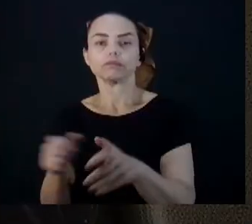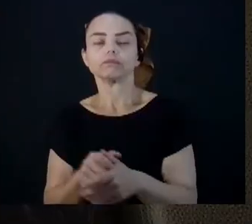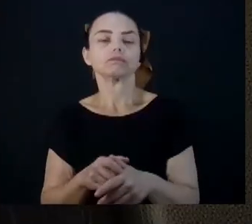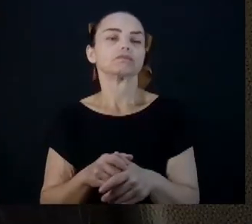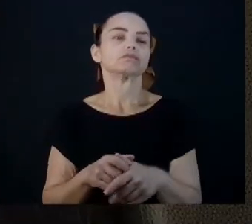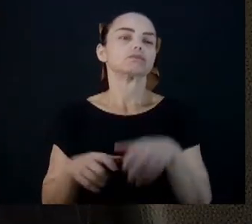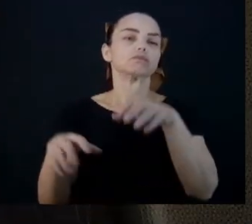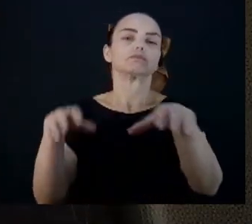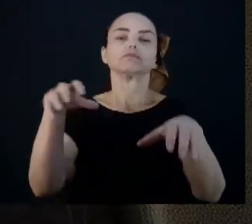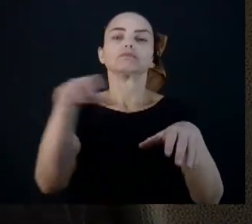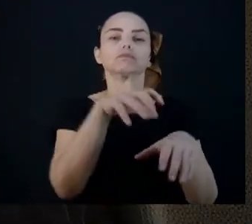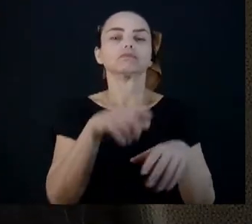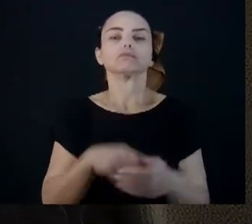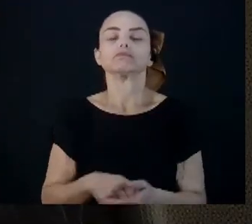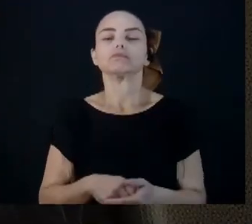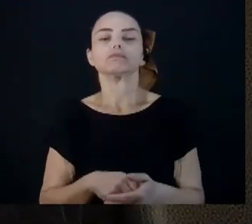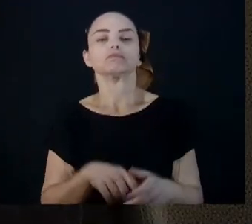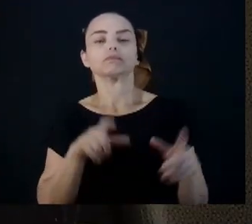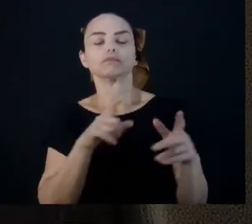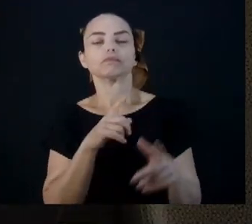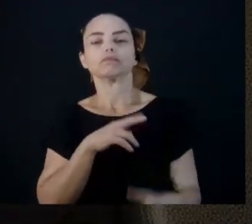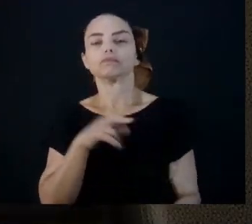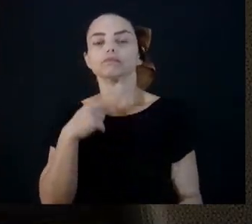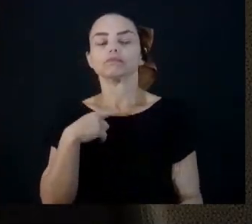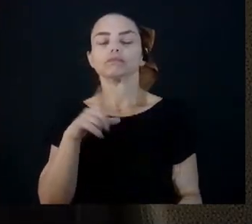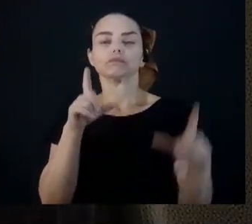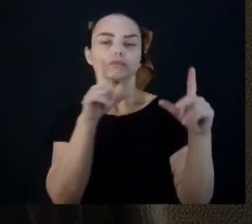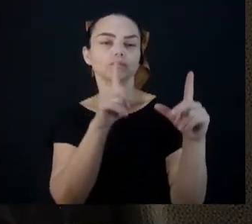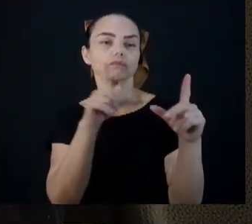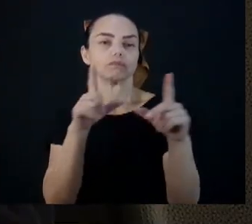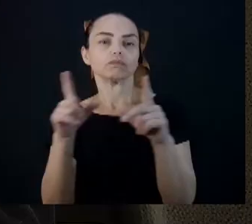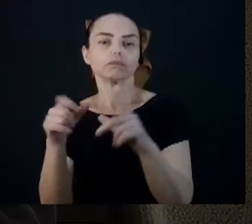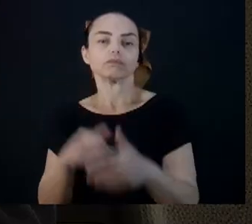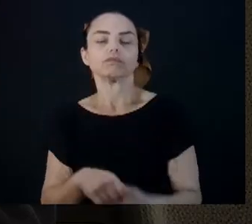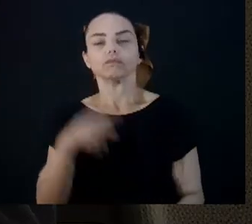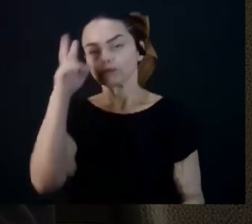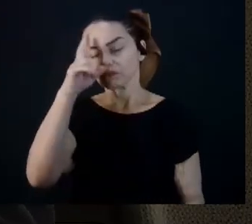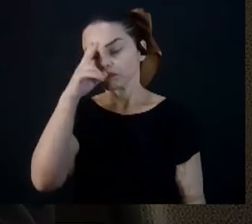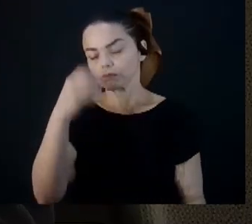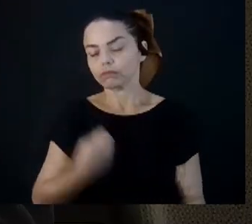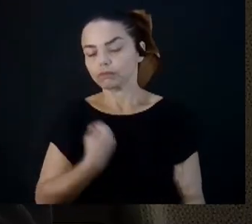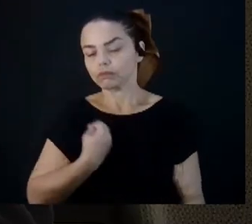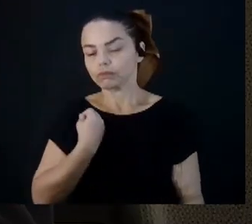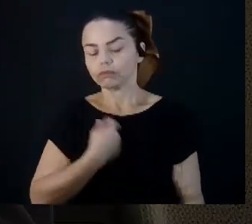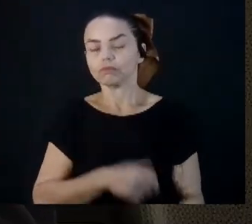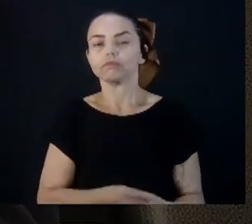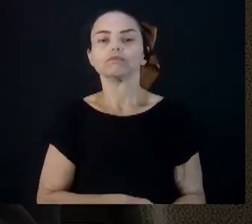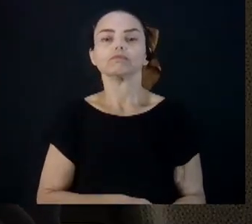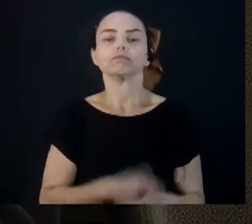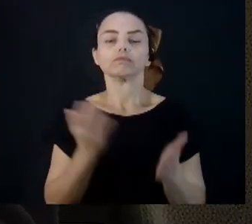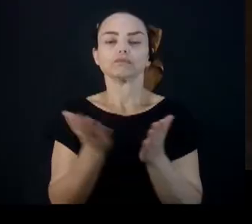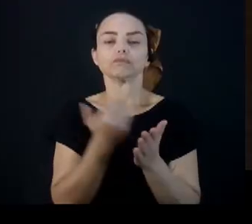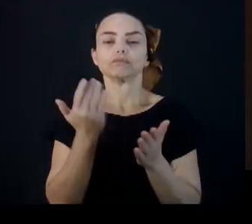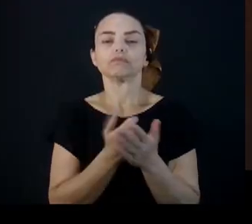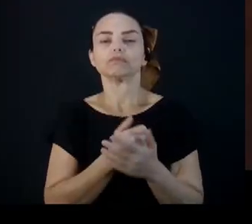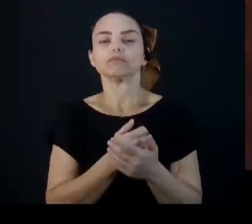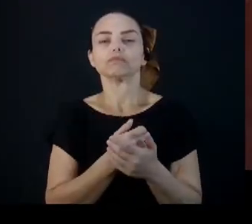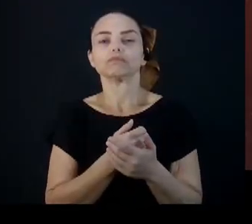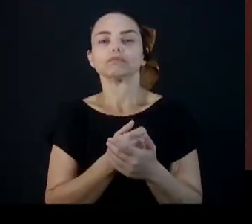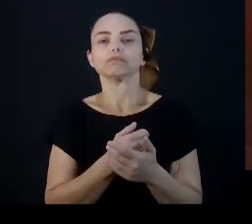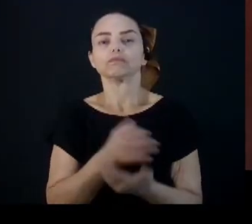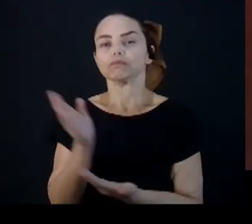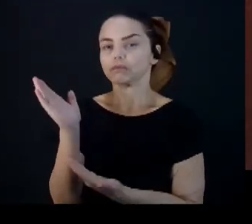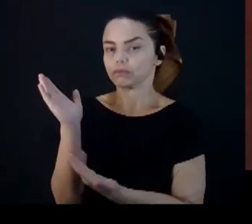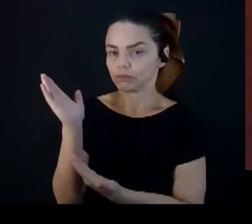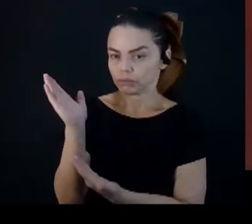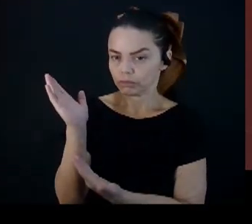ali. Formos falar de registros mais massivos, bom, a gente tem um livro de registro de naturalizações, né, que tem uma